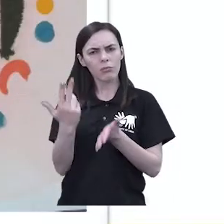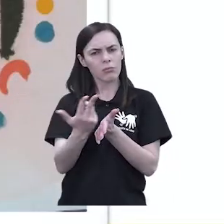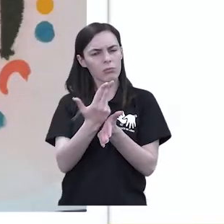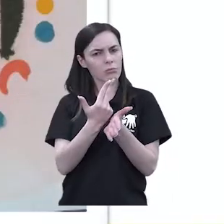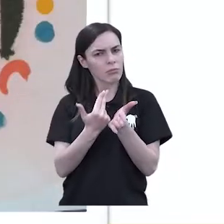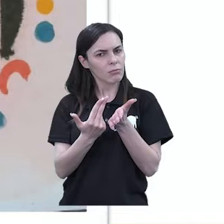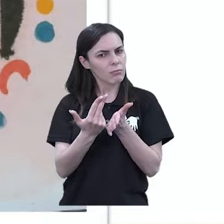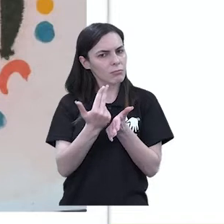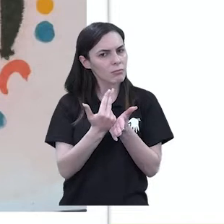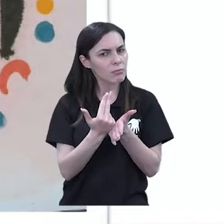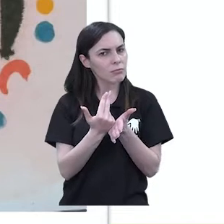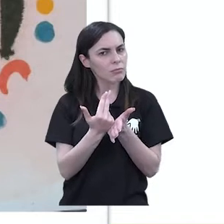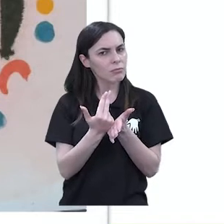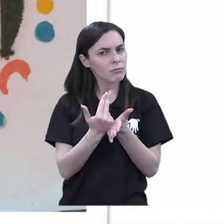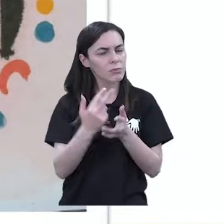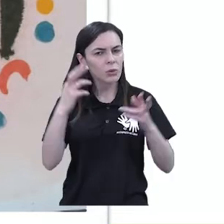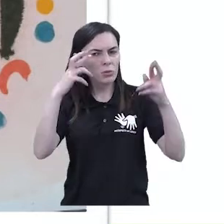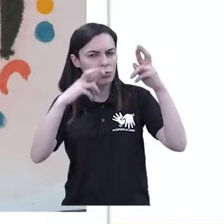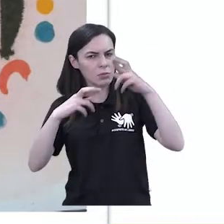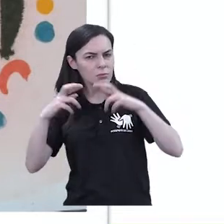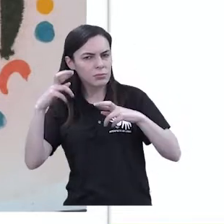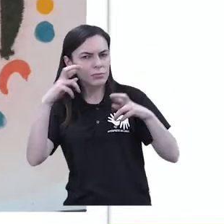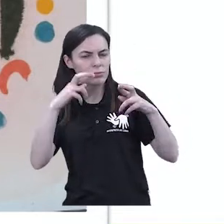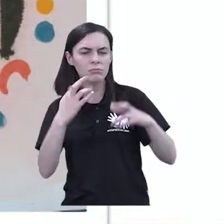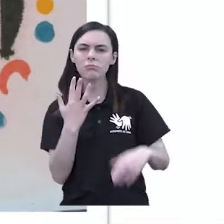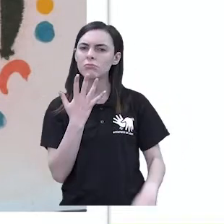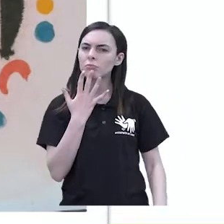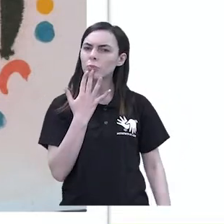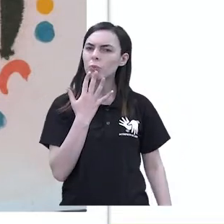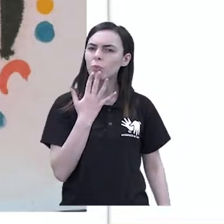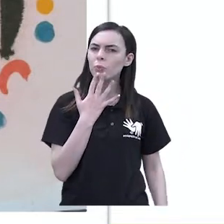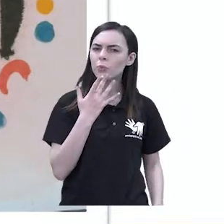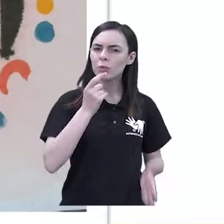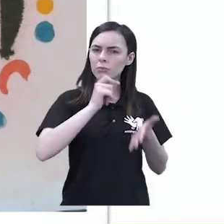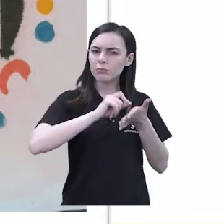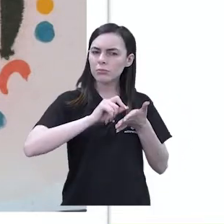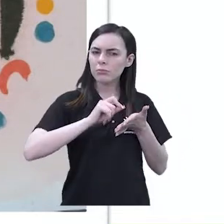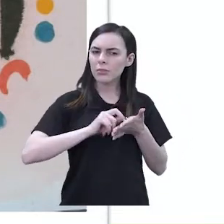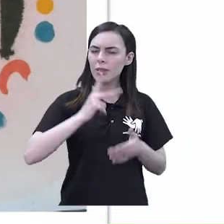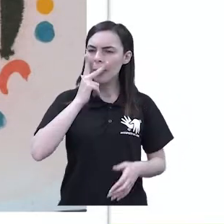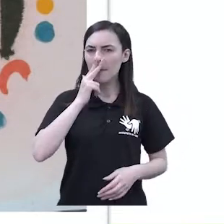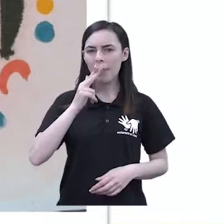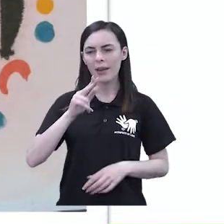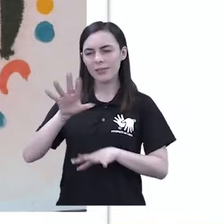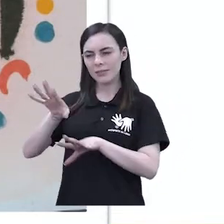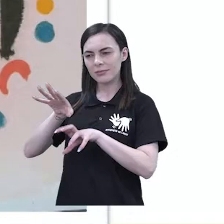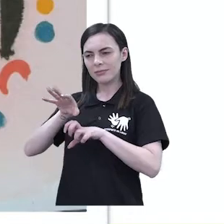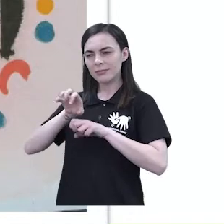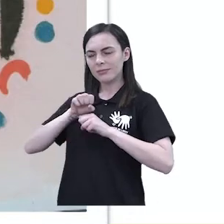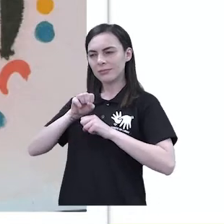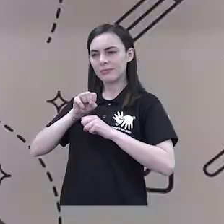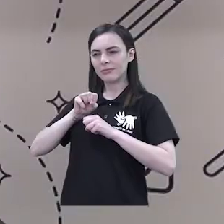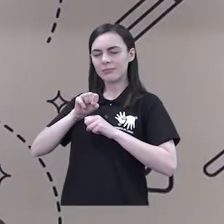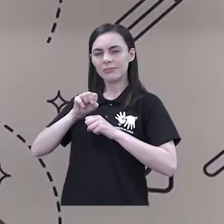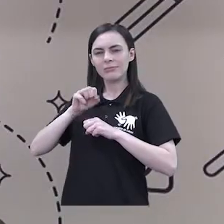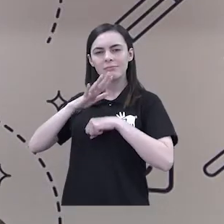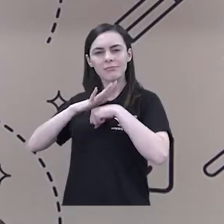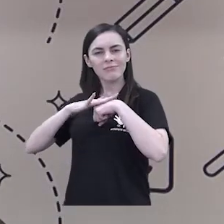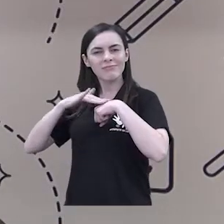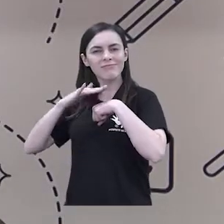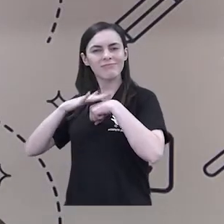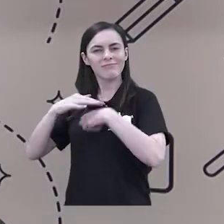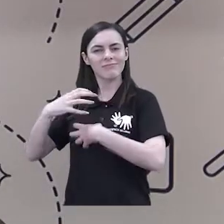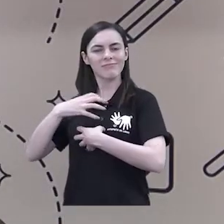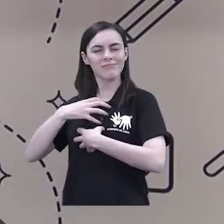traços, observe as cores e a afetividade que nos é transmitida por meio